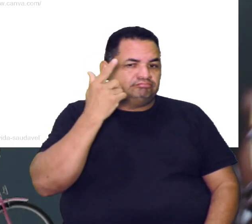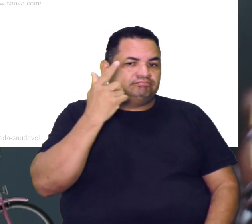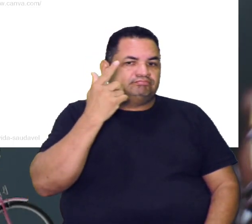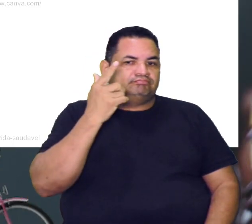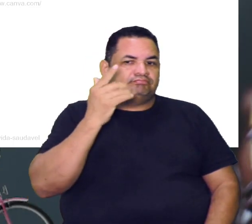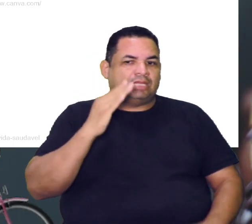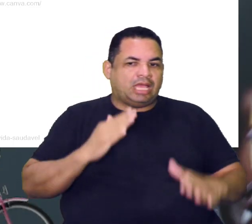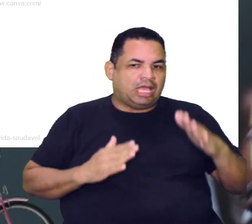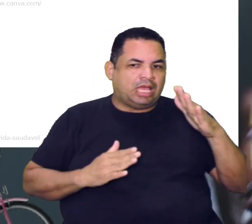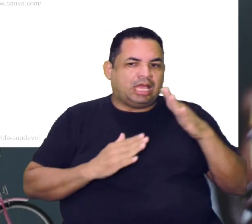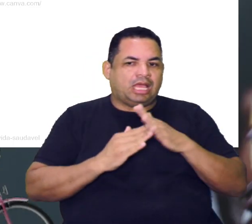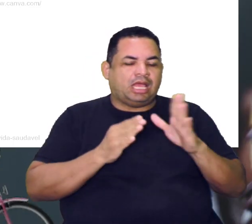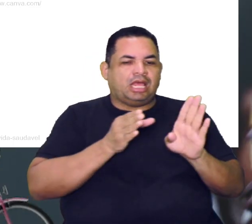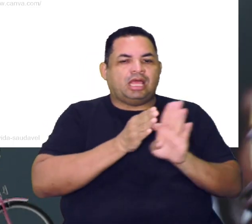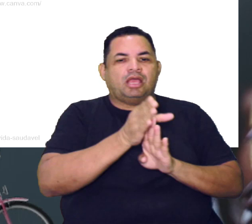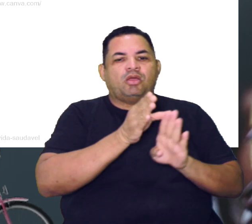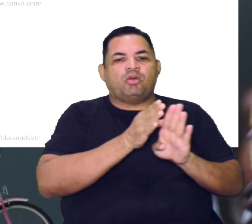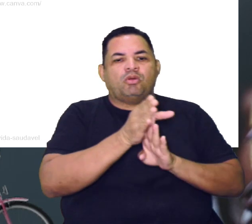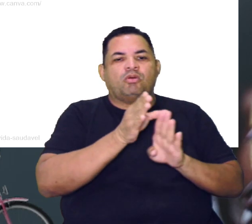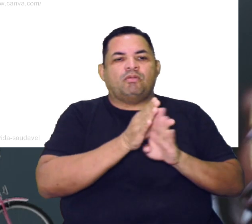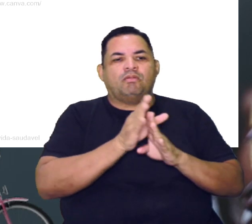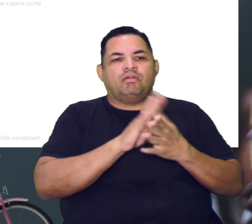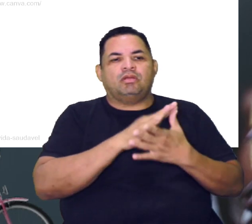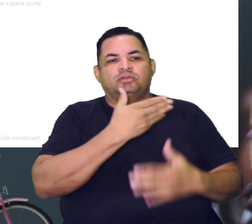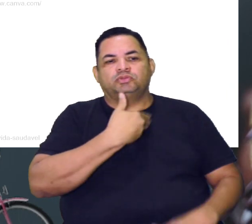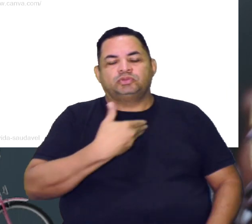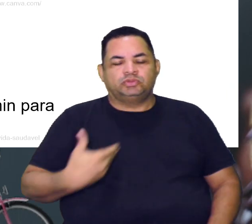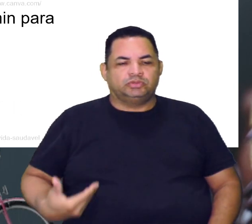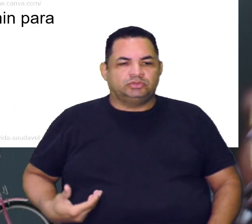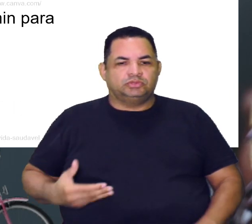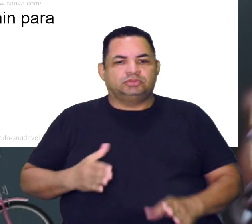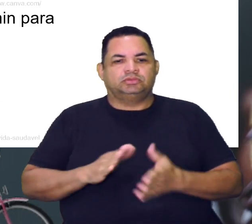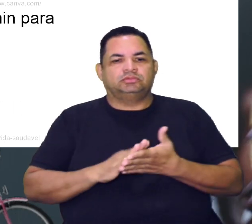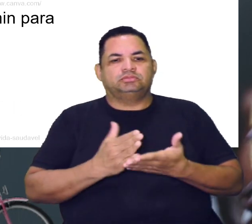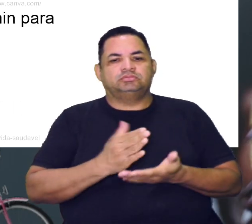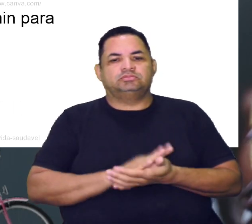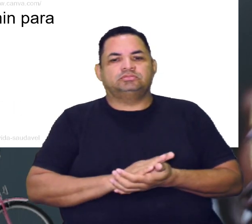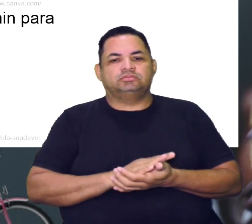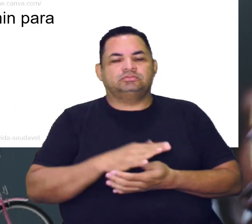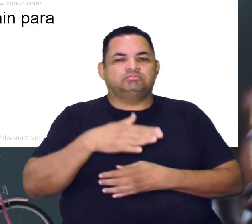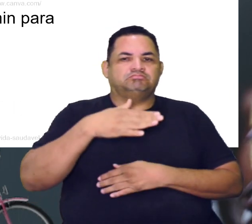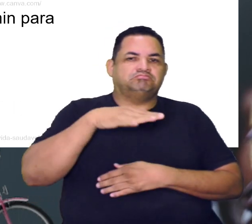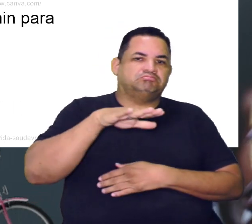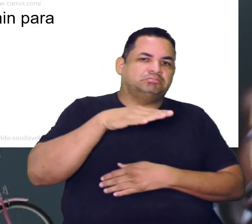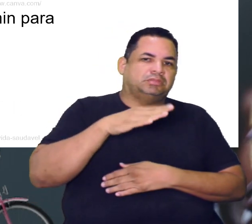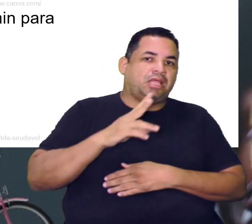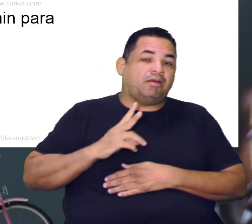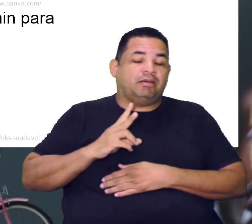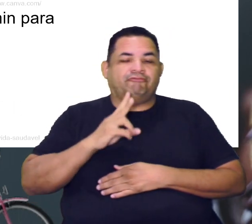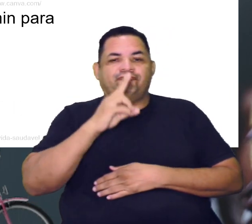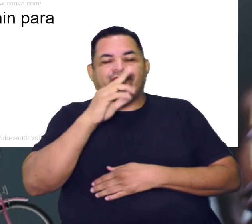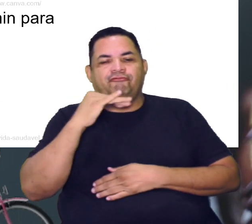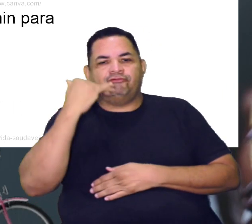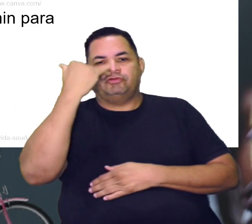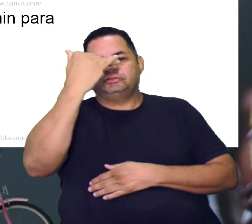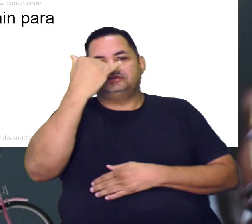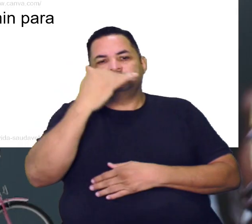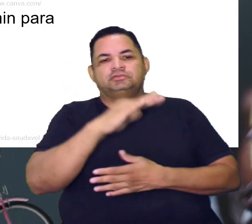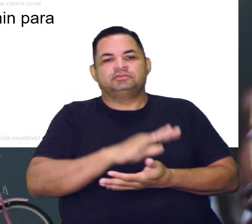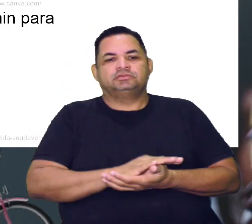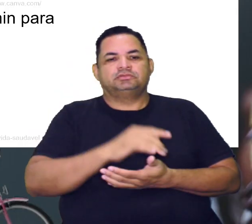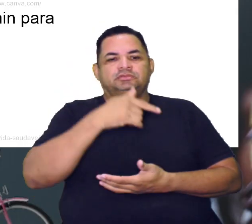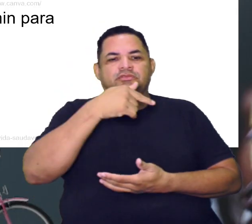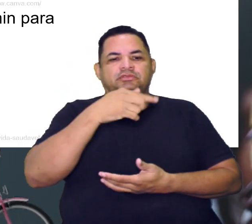aí as diretrizes de saúde pública que são recomendadas a níveis de moderado a intenso. Então a gente está falando aí